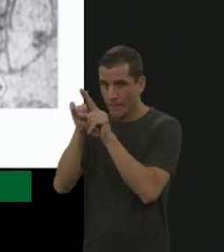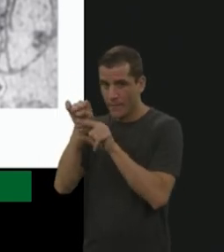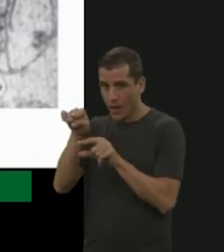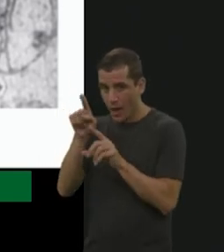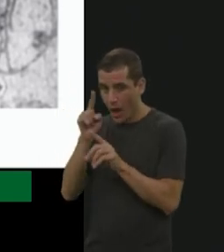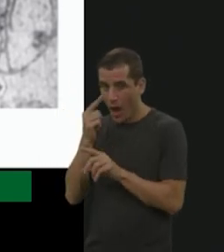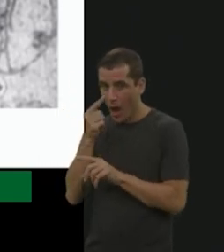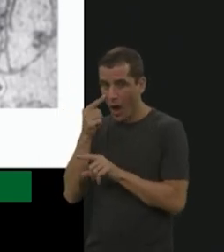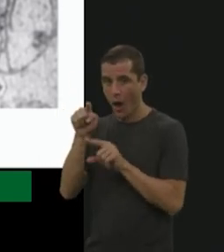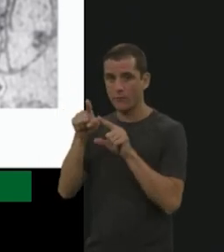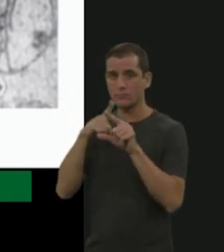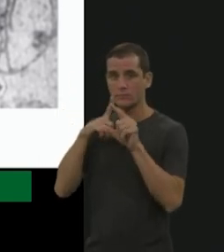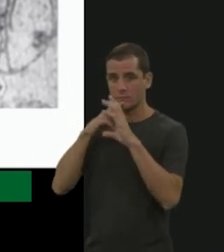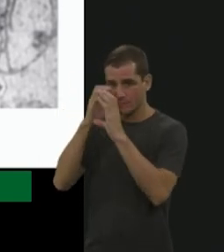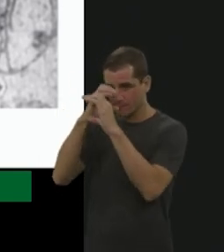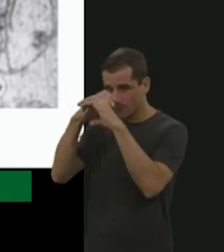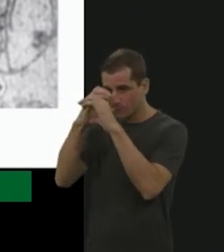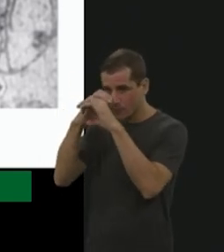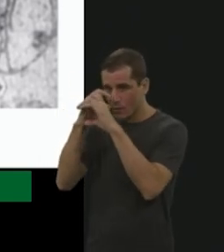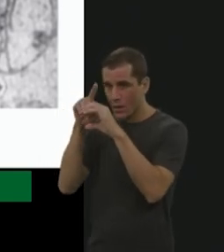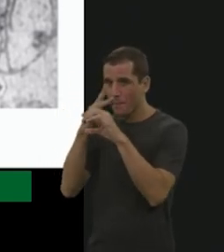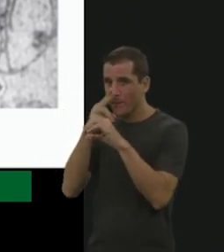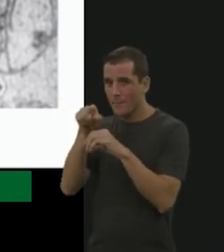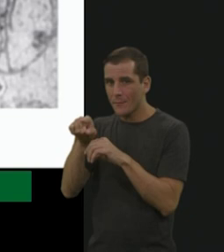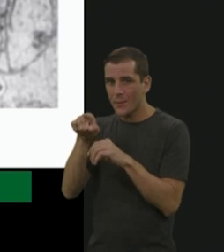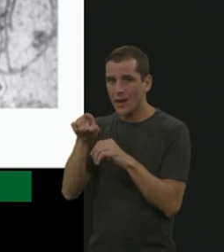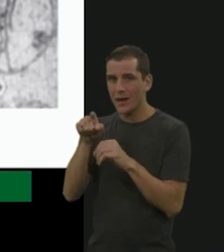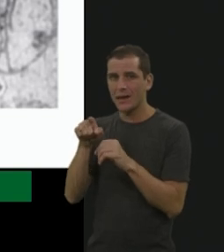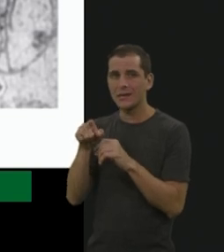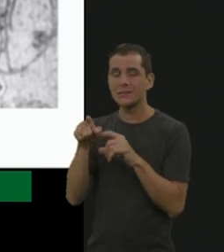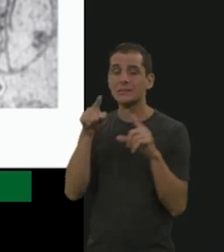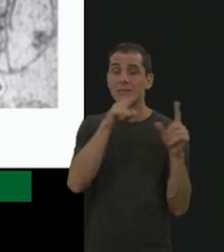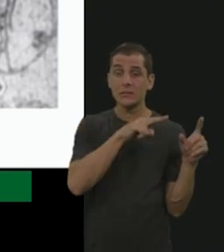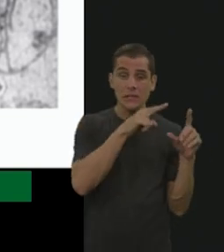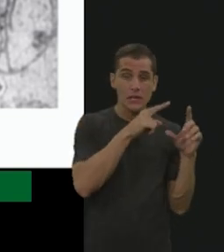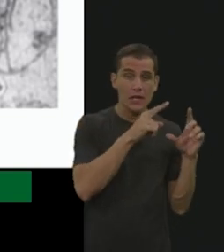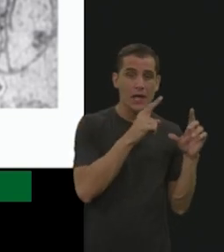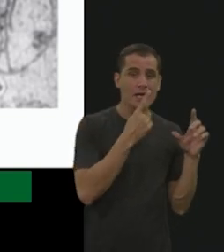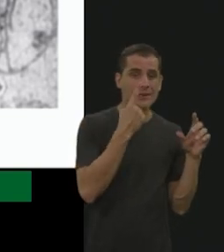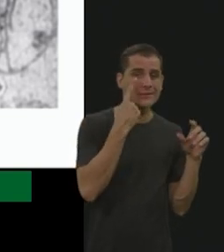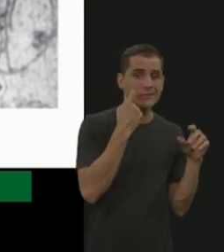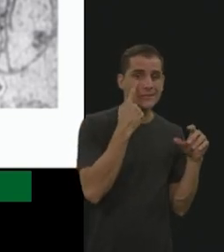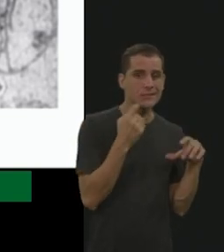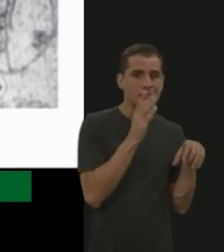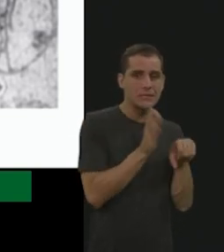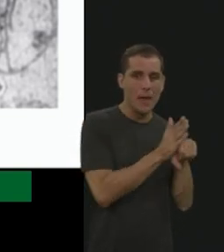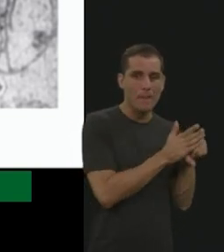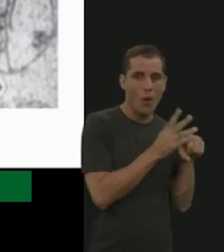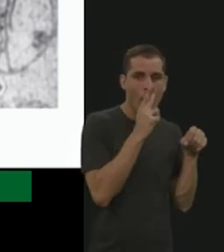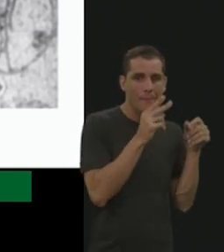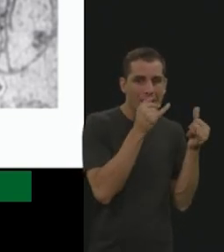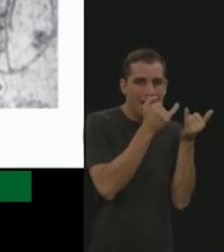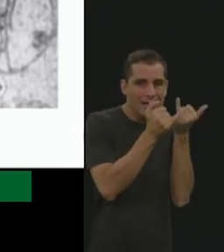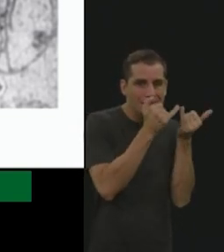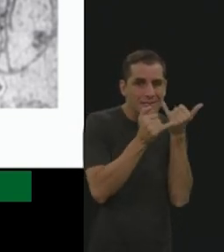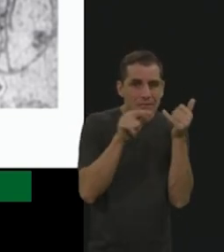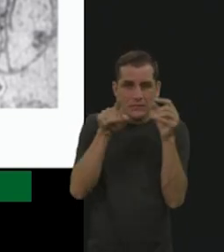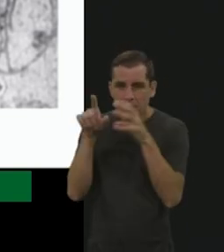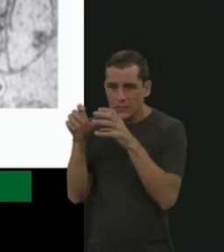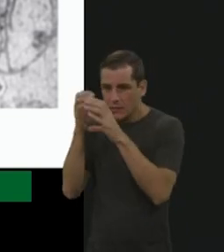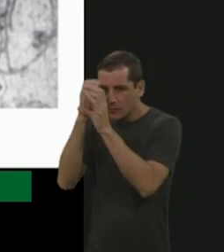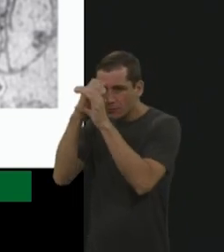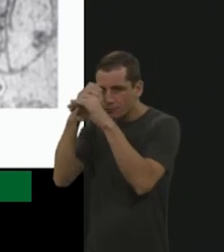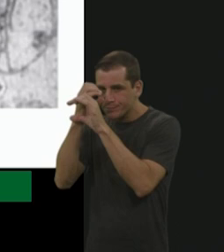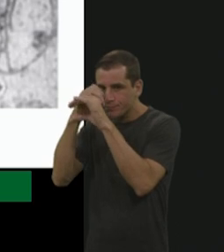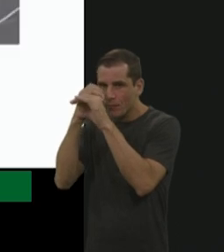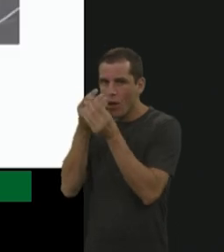microscopia eletrônica, a gente vê esse achado em casca de cebola, como se fossem camadas de colesterol dentro da célula. É uma forma bem, bem pormenorizada de